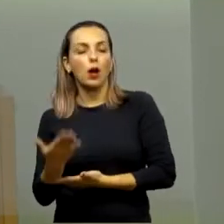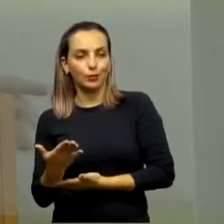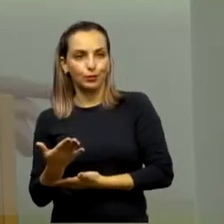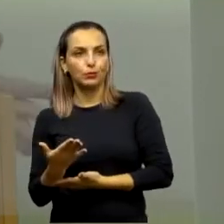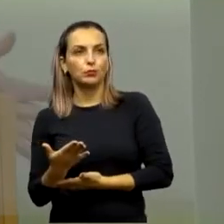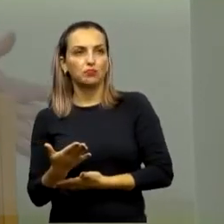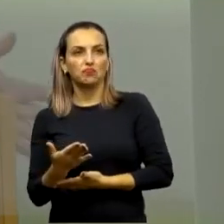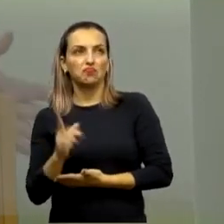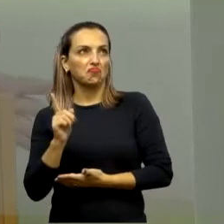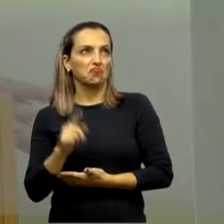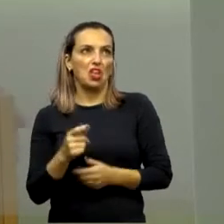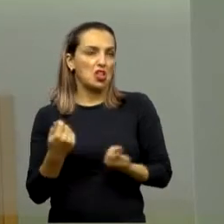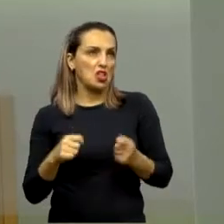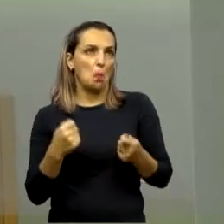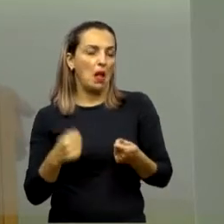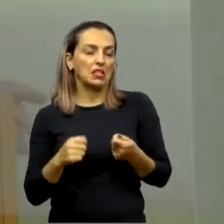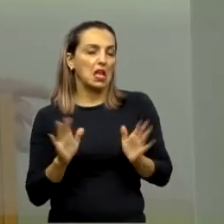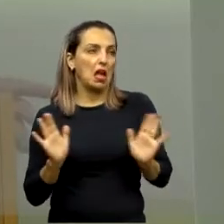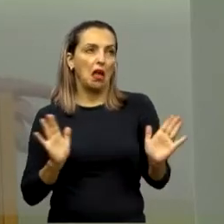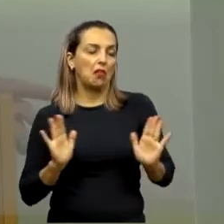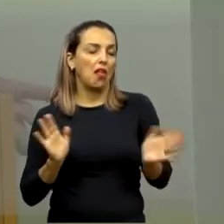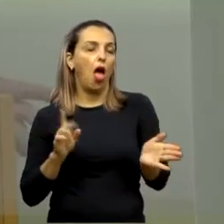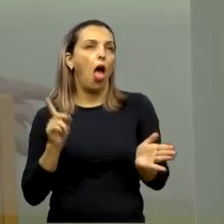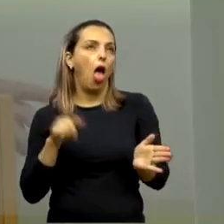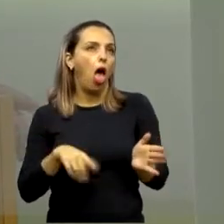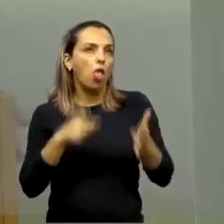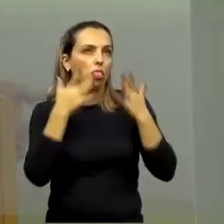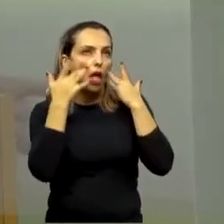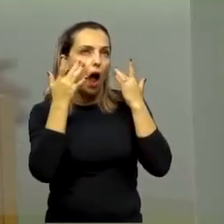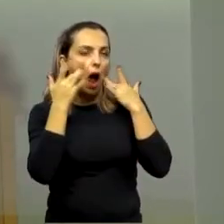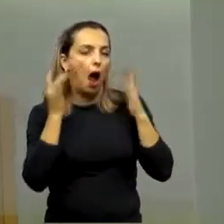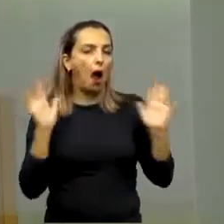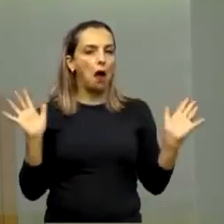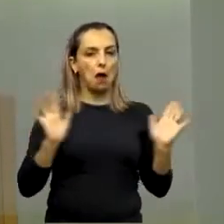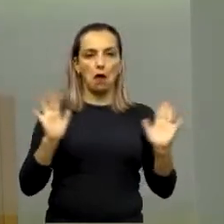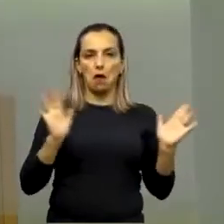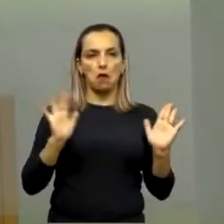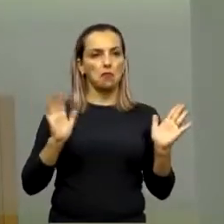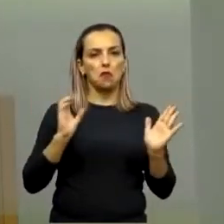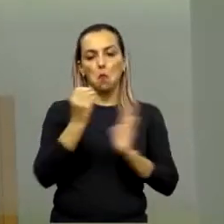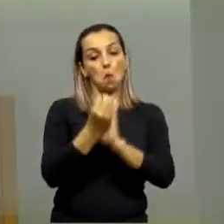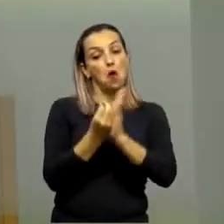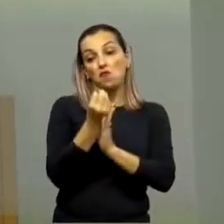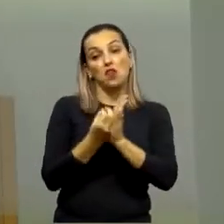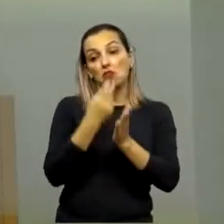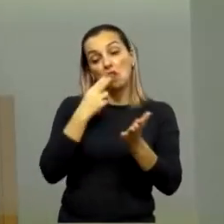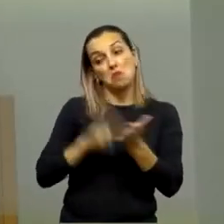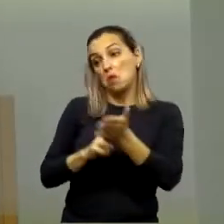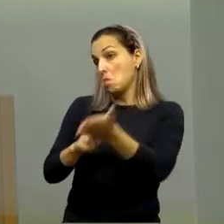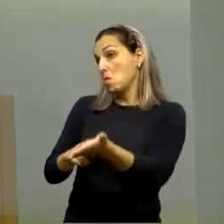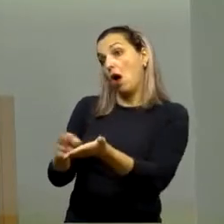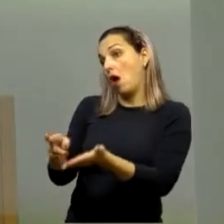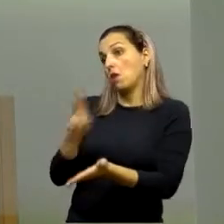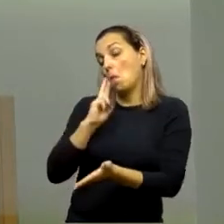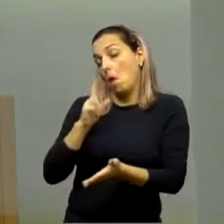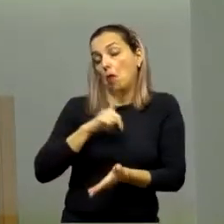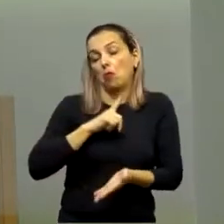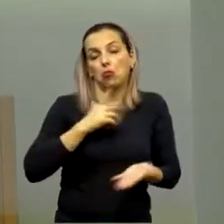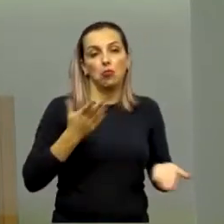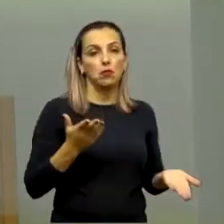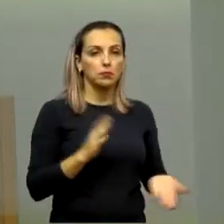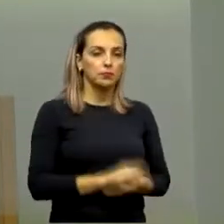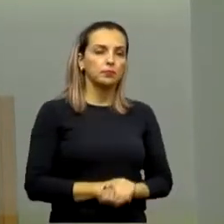precatório e daí não precisa fazer fazer teatrinho vai lá manda um ofício Boo é